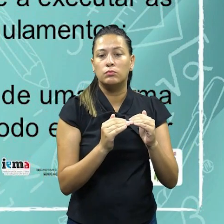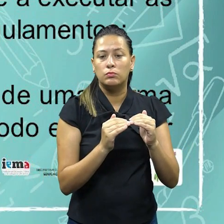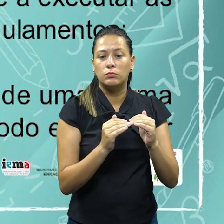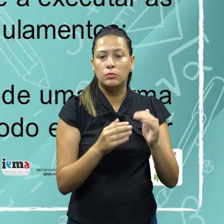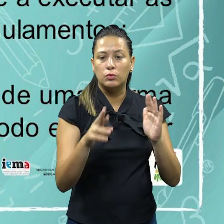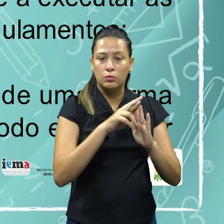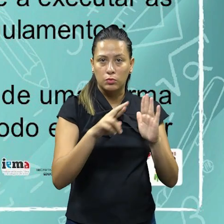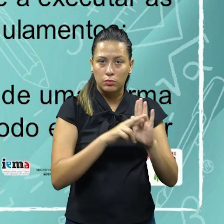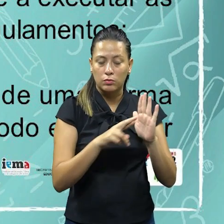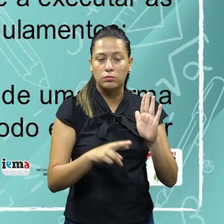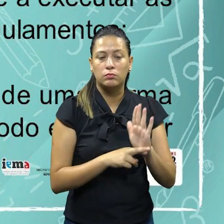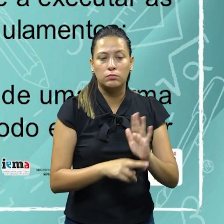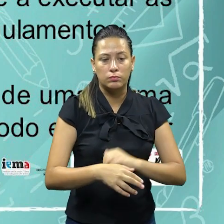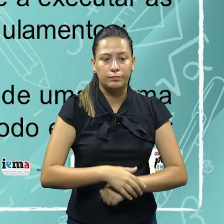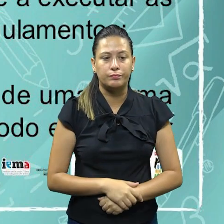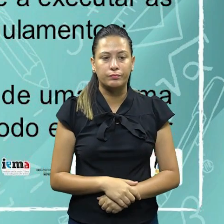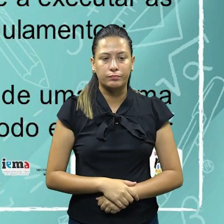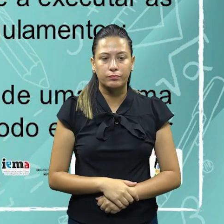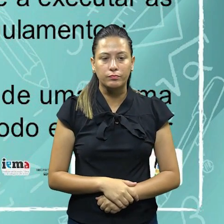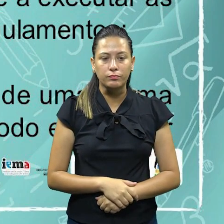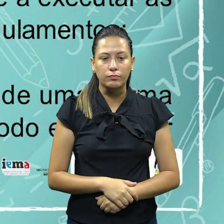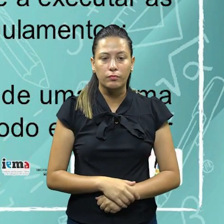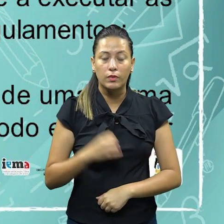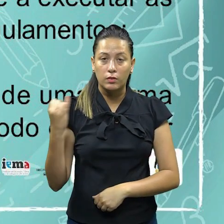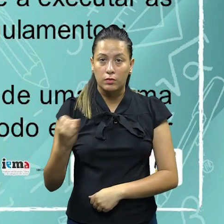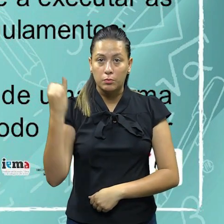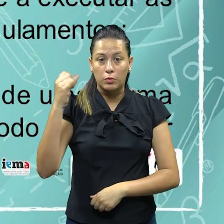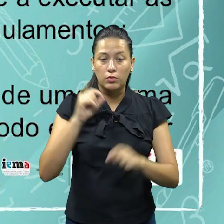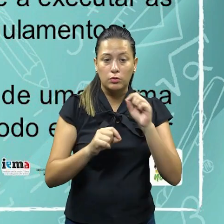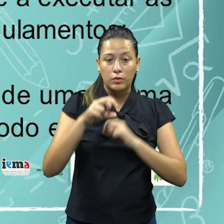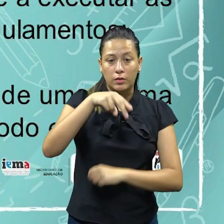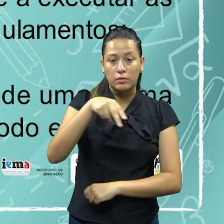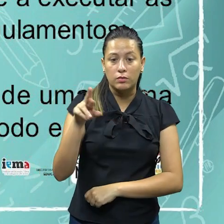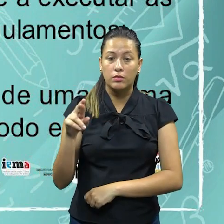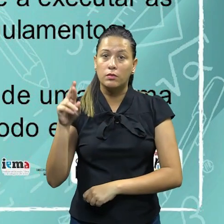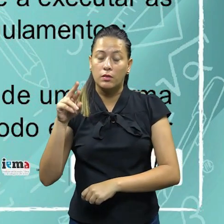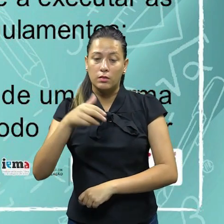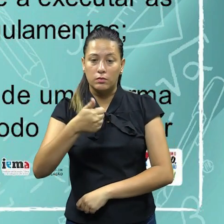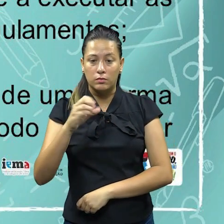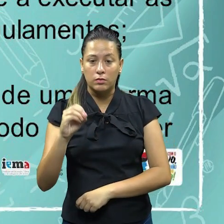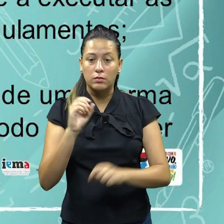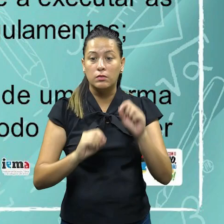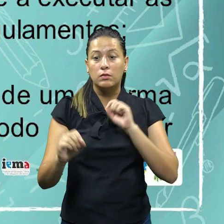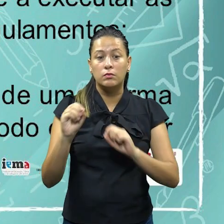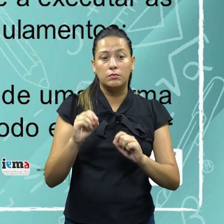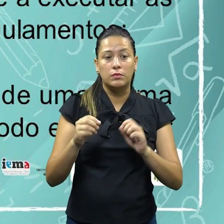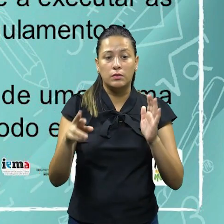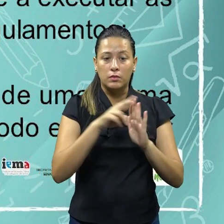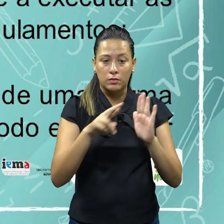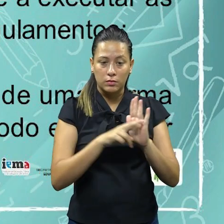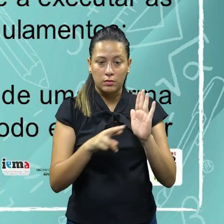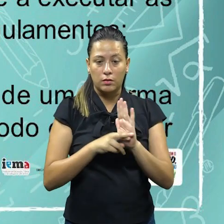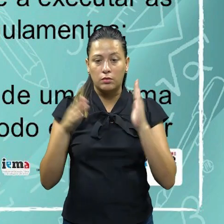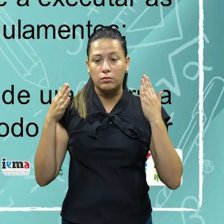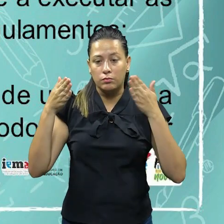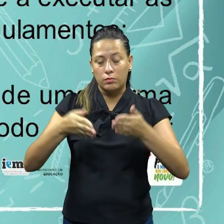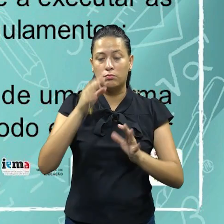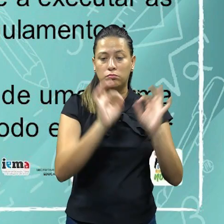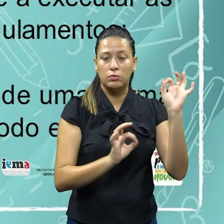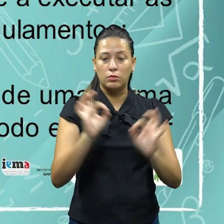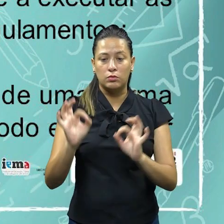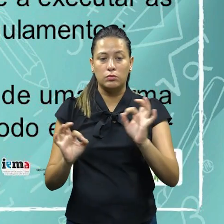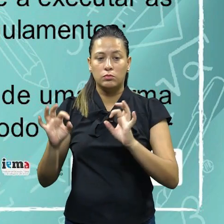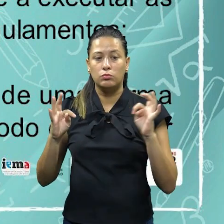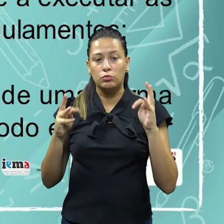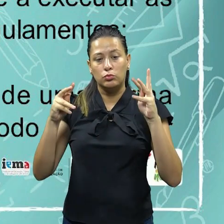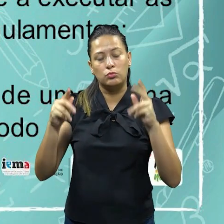NR10 trata basicamente de uma norma que tem como foco principal a regulamentação de todo